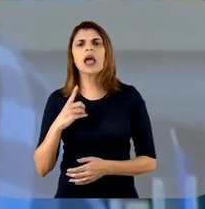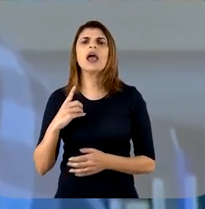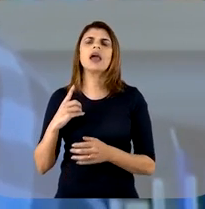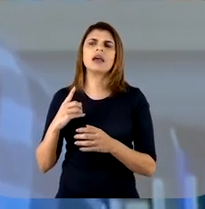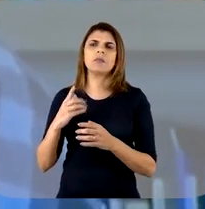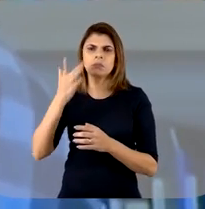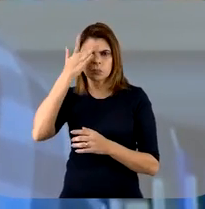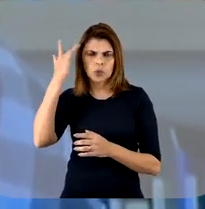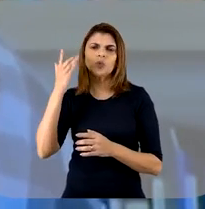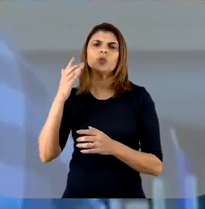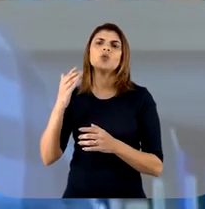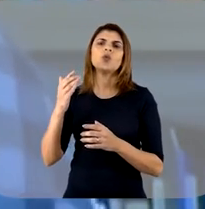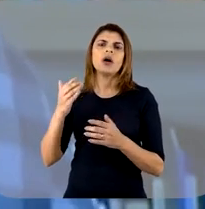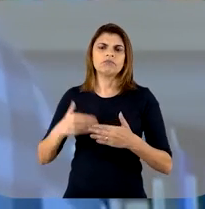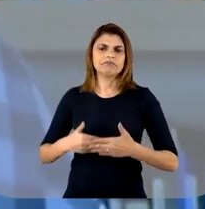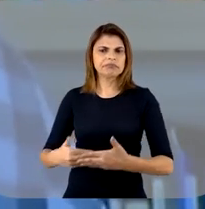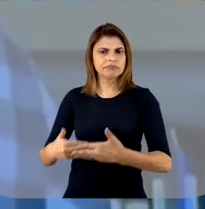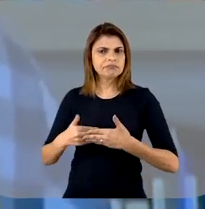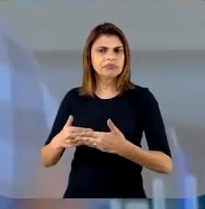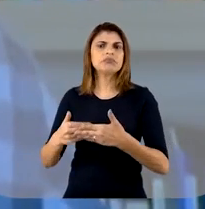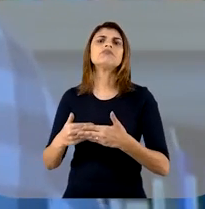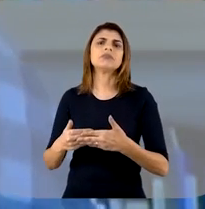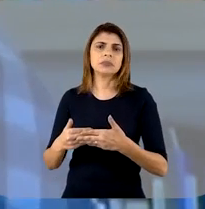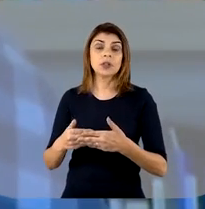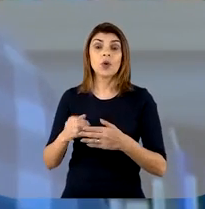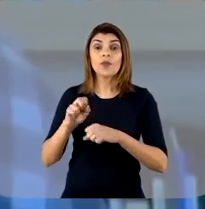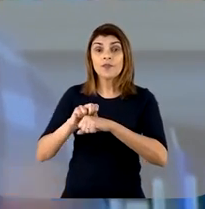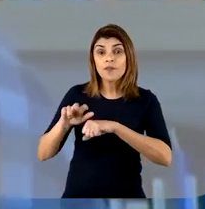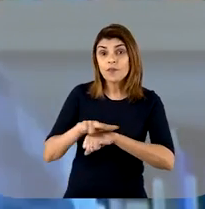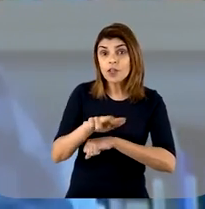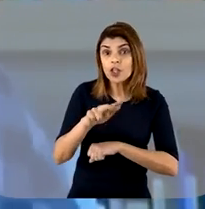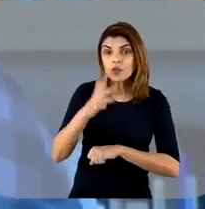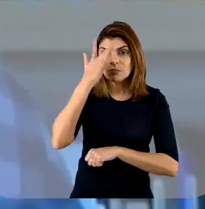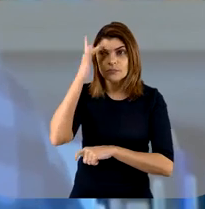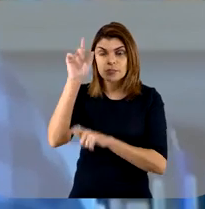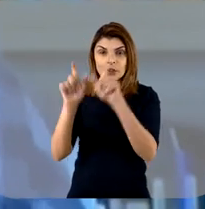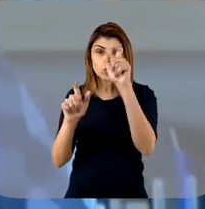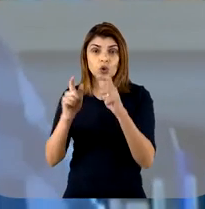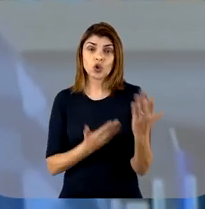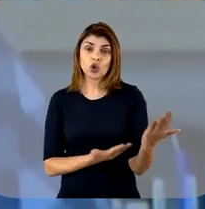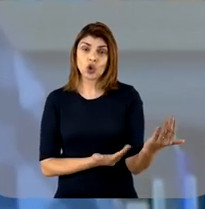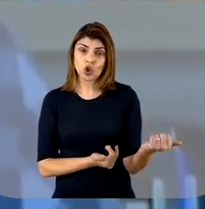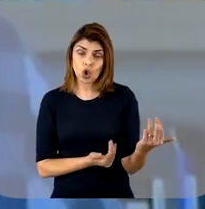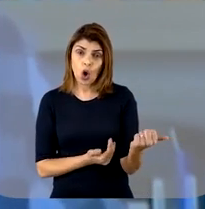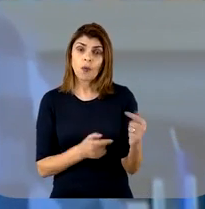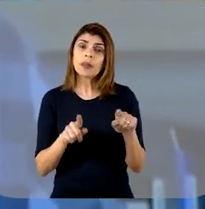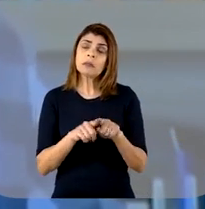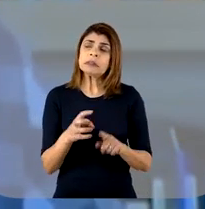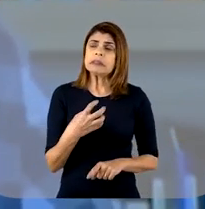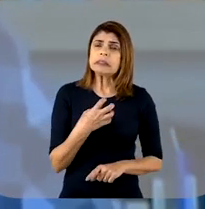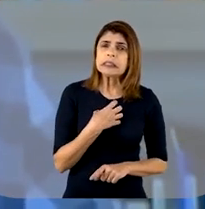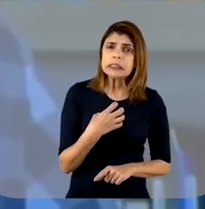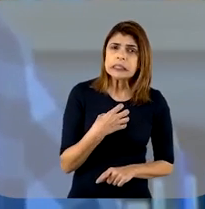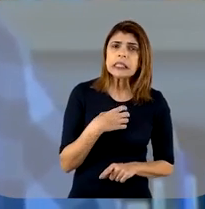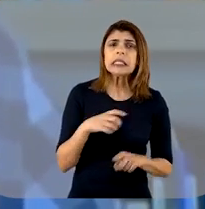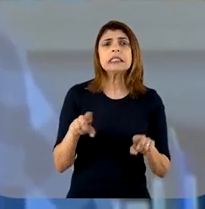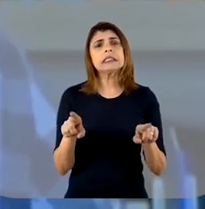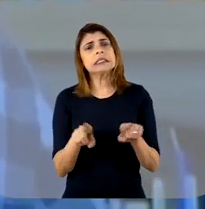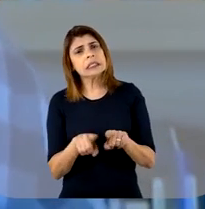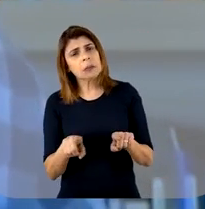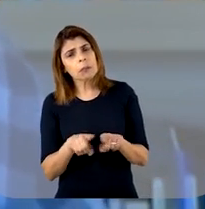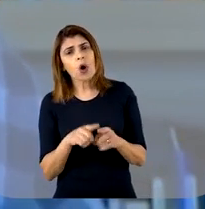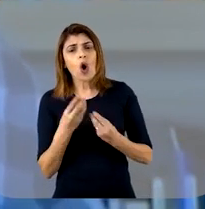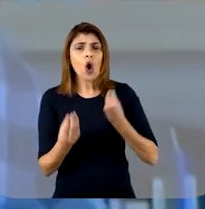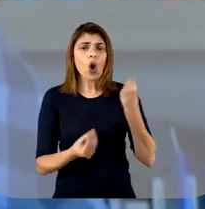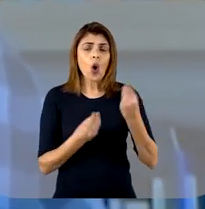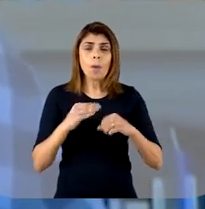fecundidade muito altas. Então, portanto, a manifestação do vírus na população mais jovem tanto em relação aos sintomas, quanto em relação